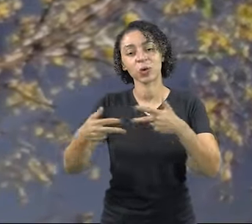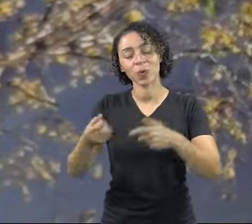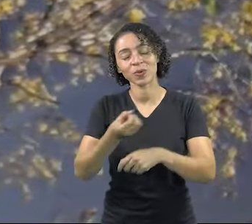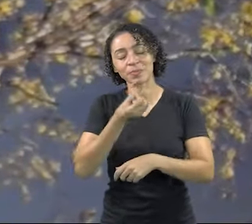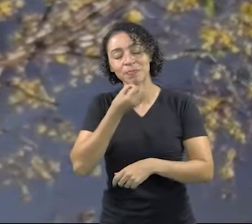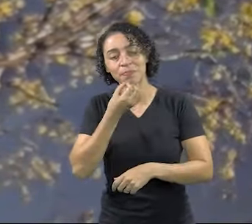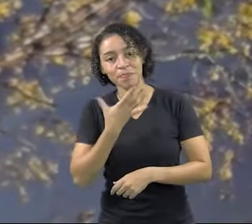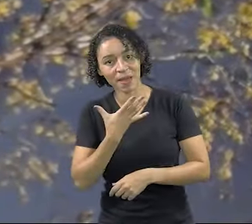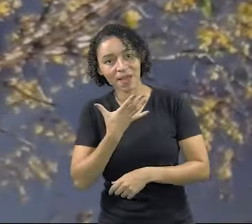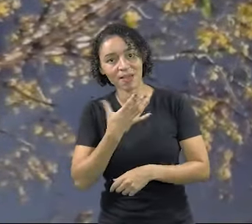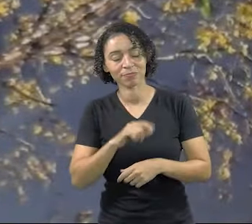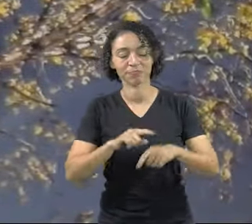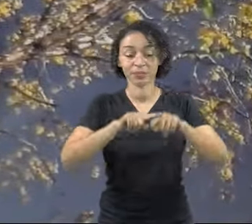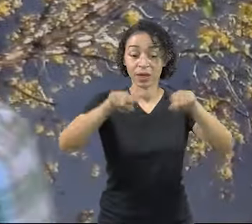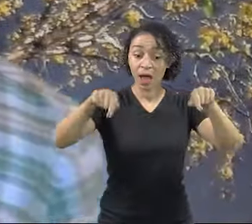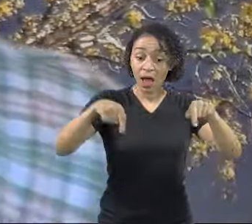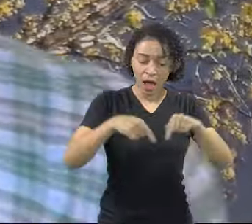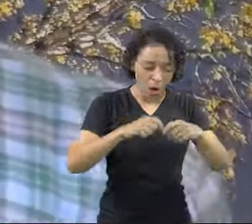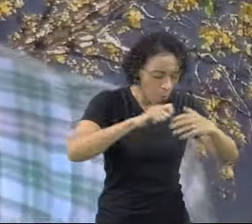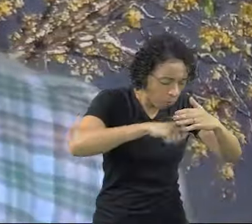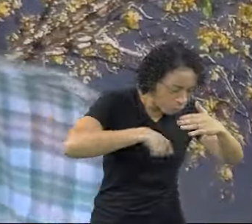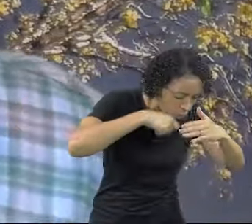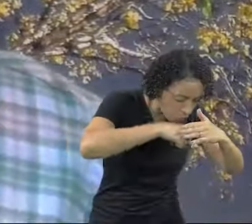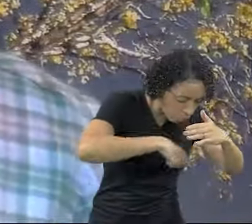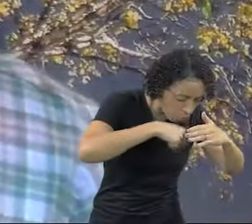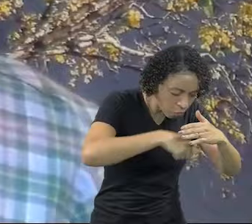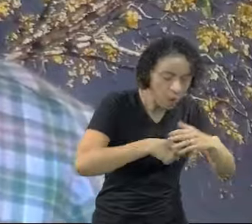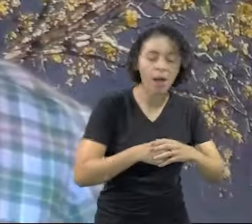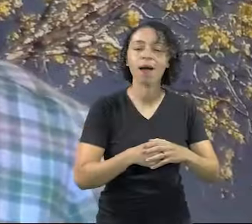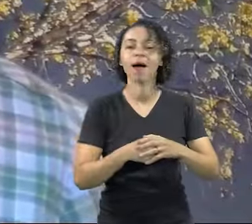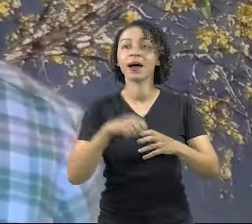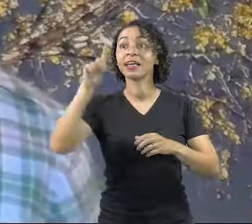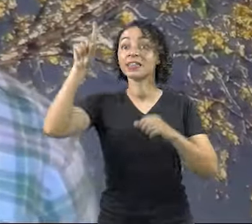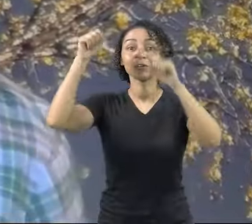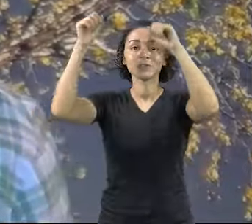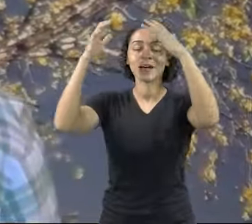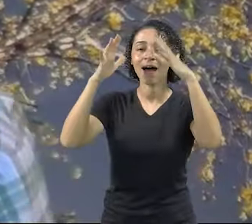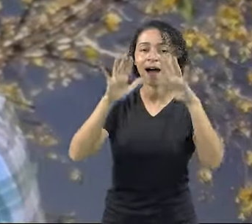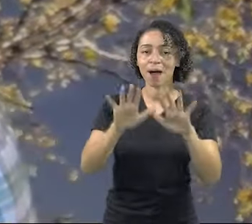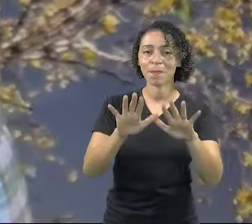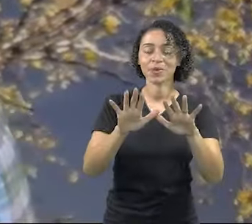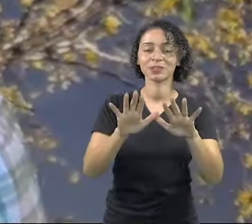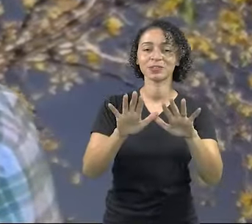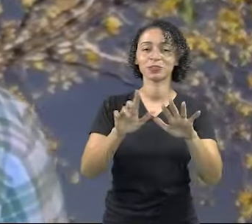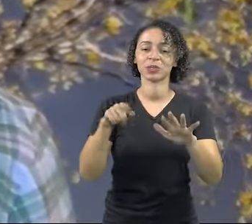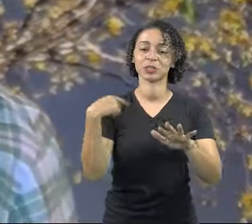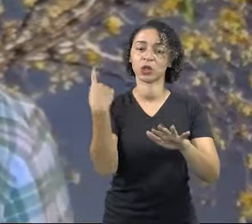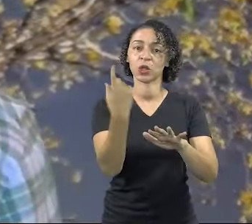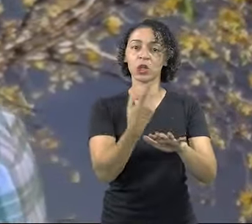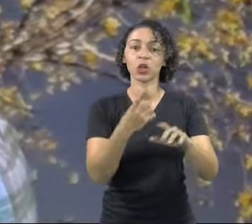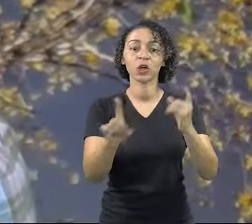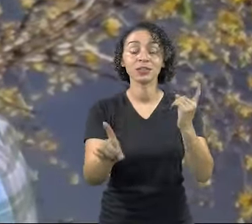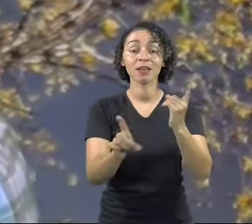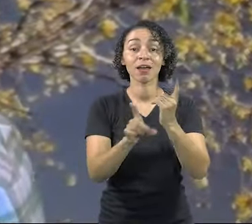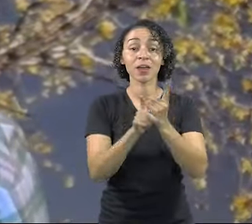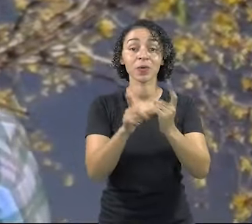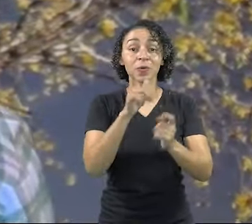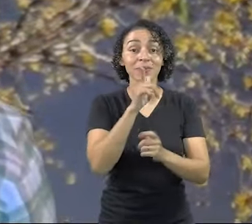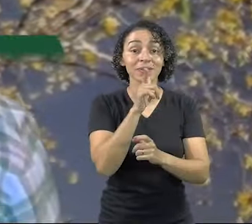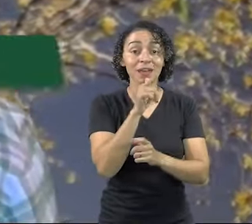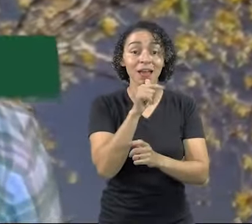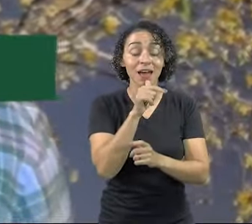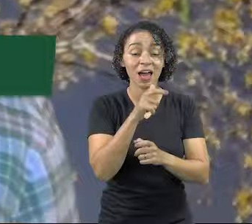as coisas bem feitas cavando Possos Epa Deus nos abençoando nós vamos encontrar